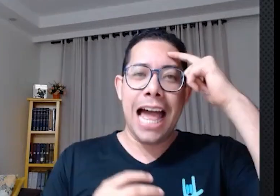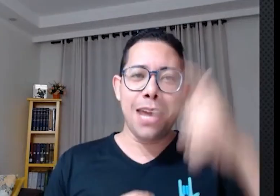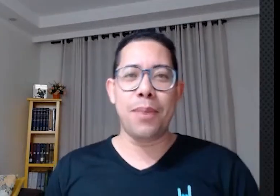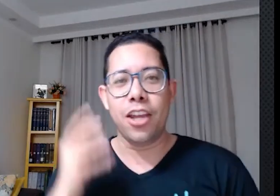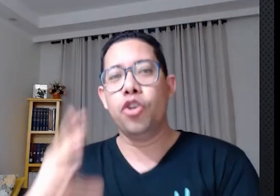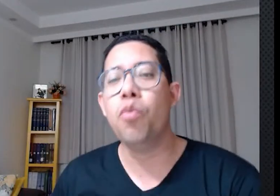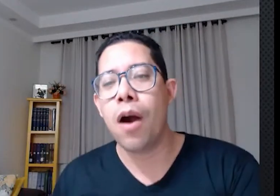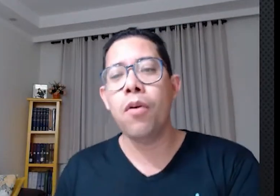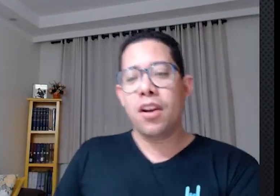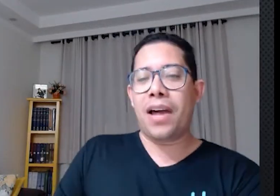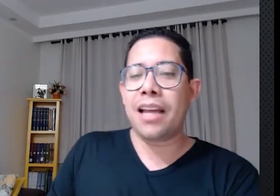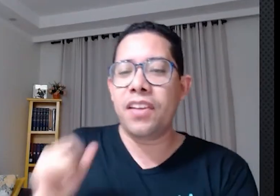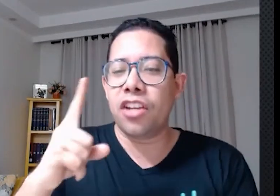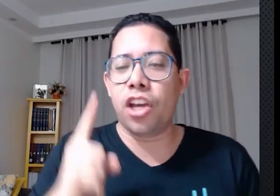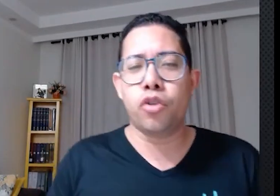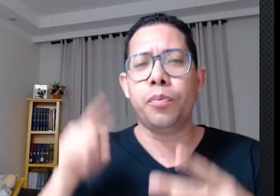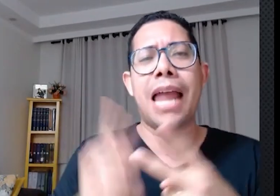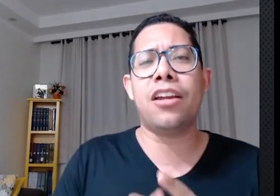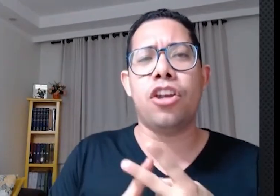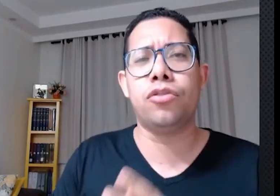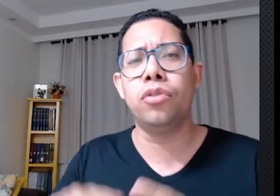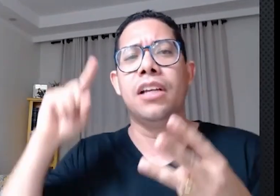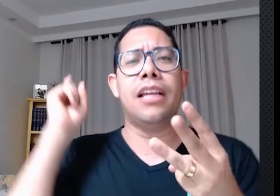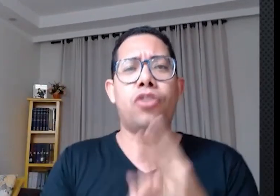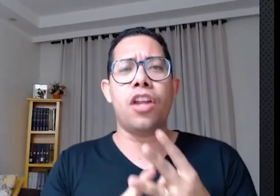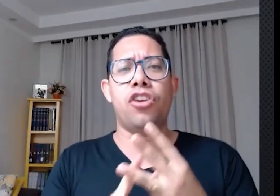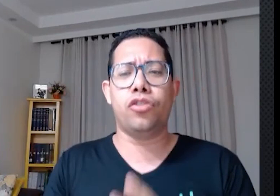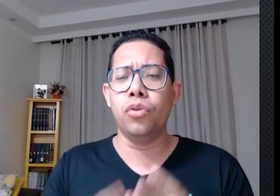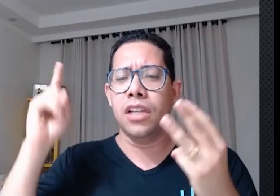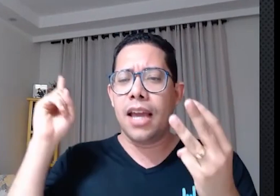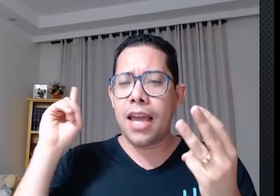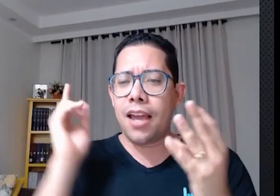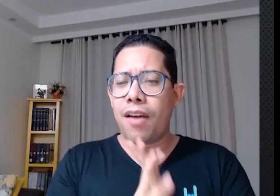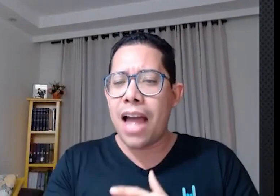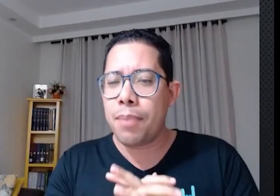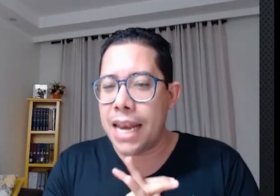João, lembrei, João fala da vida de Jesus, milagre de Jesus, da história de Jesus,